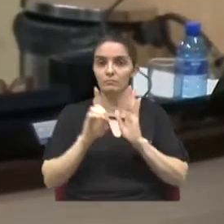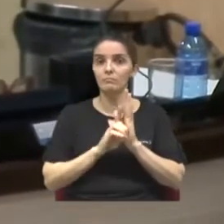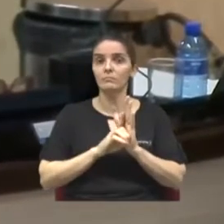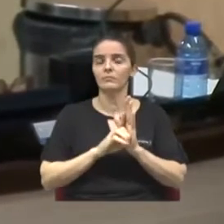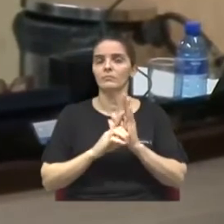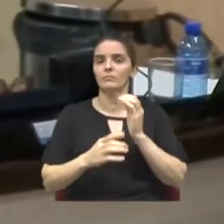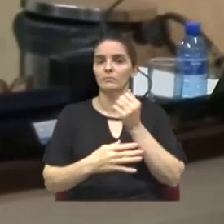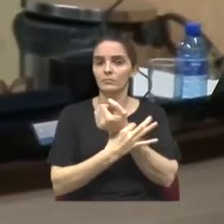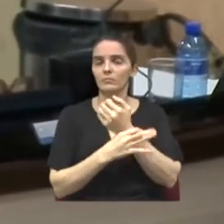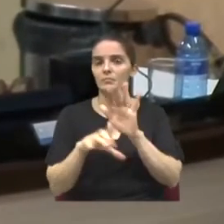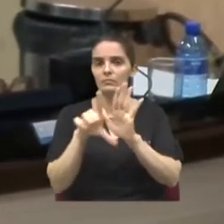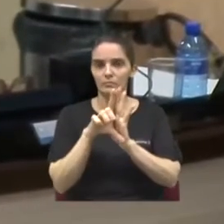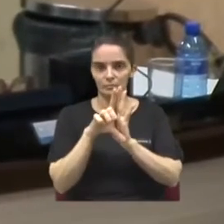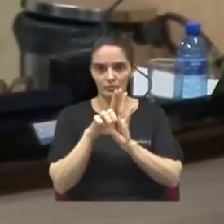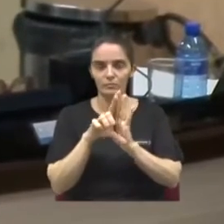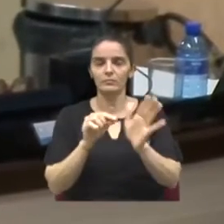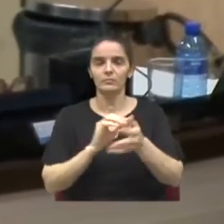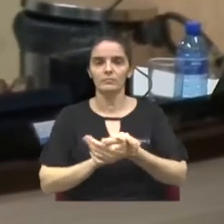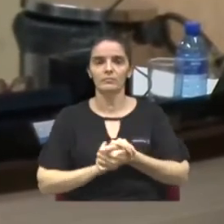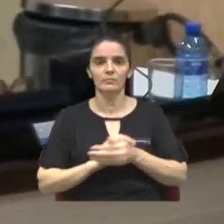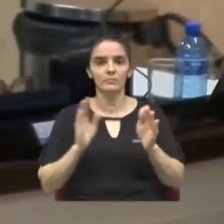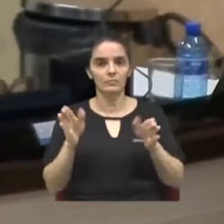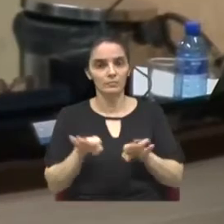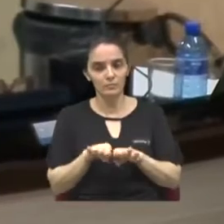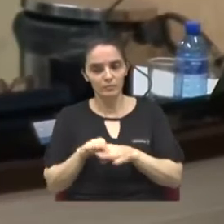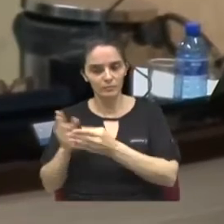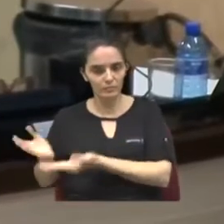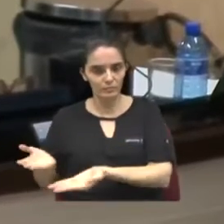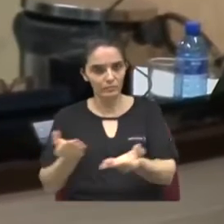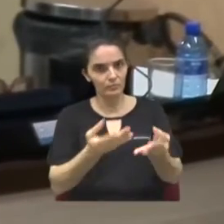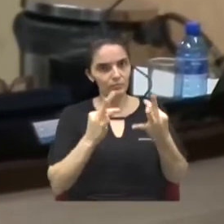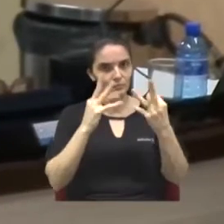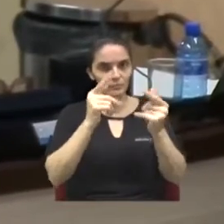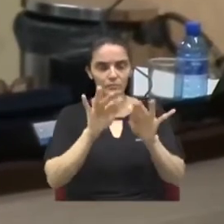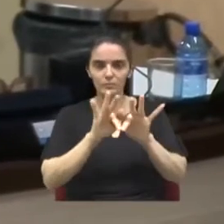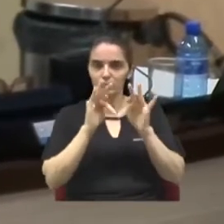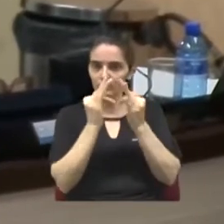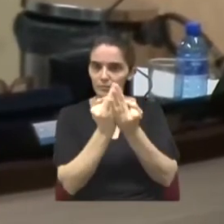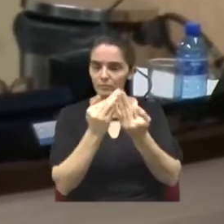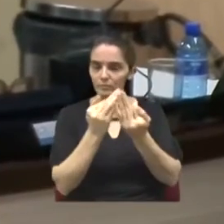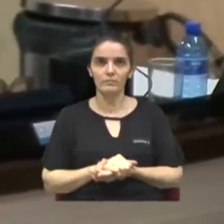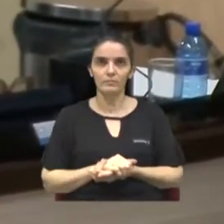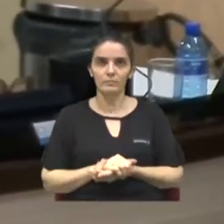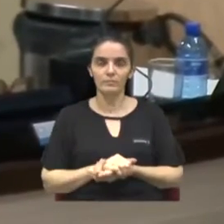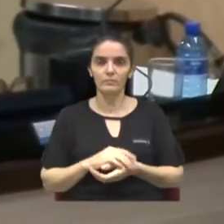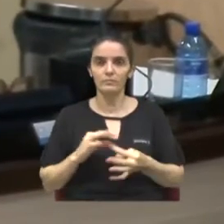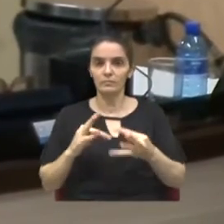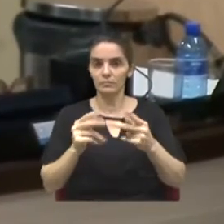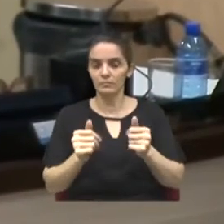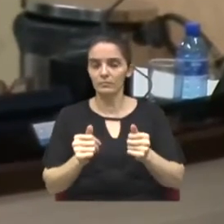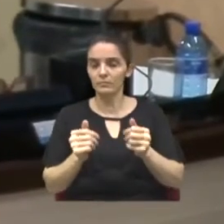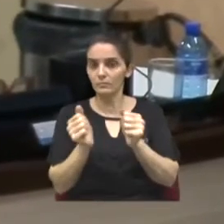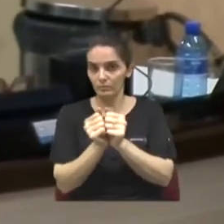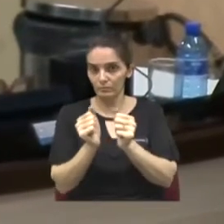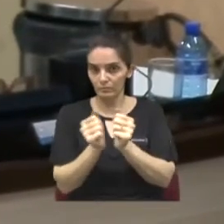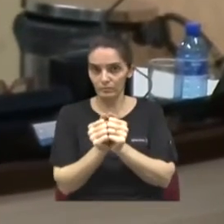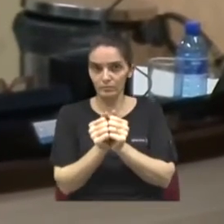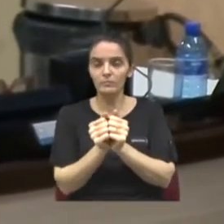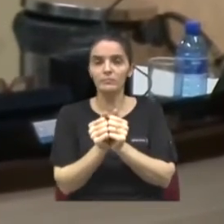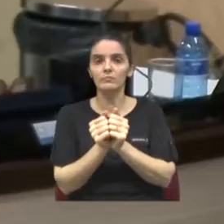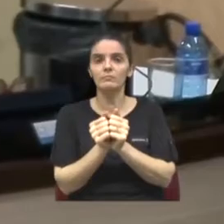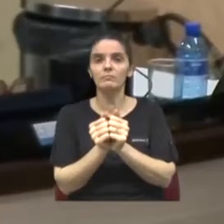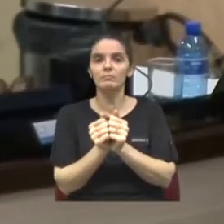garantidos por lei. Então, também convidamos a todas as famílias de autistas, familiares de autistas, para fazer parte, para ter